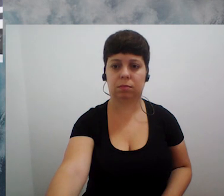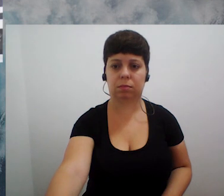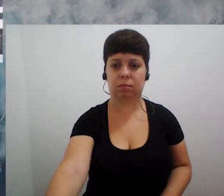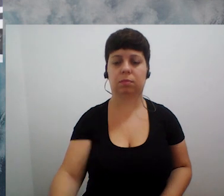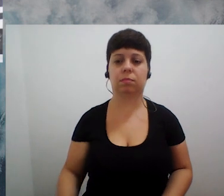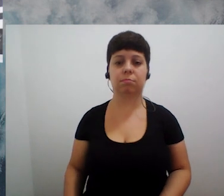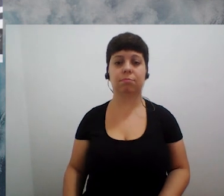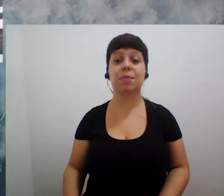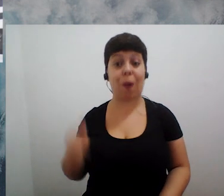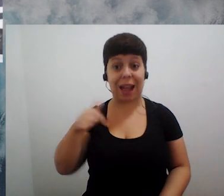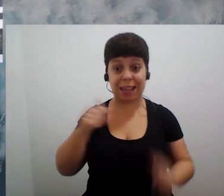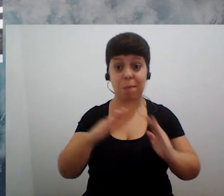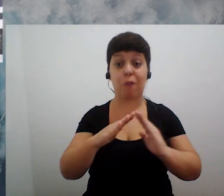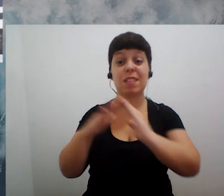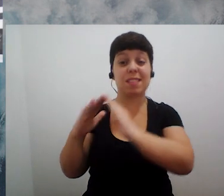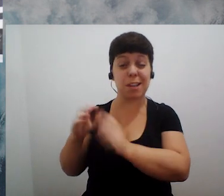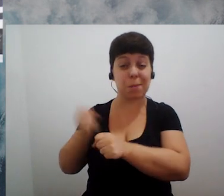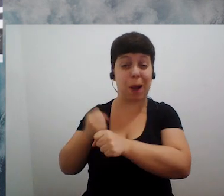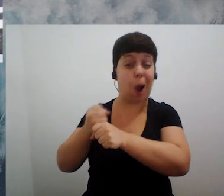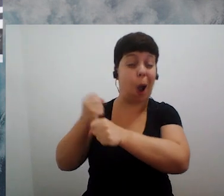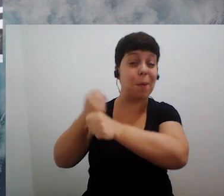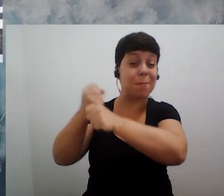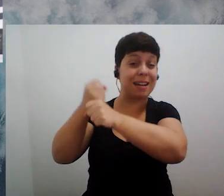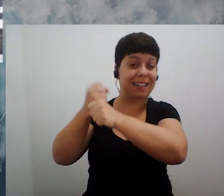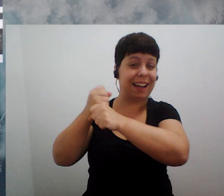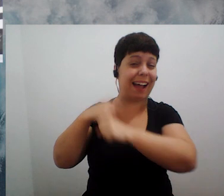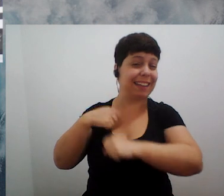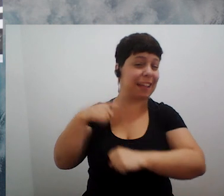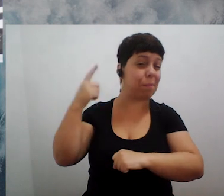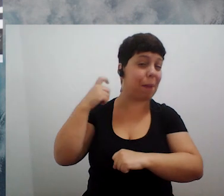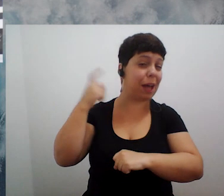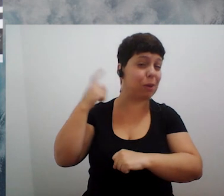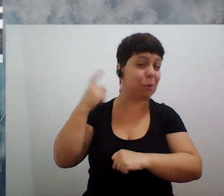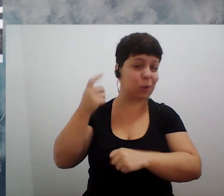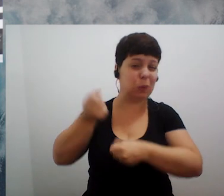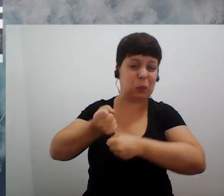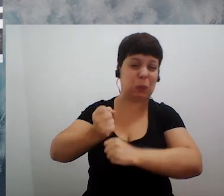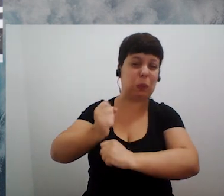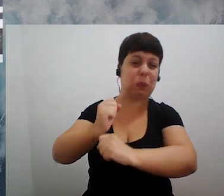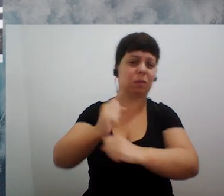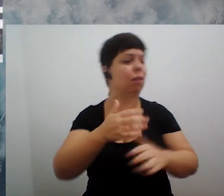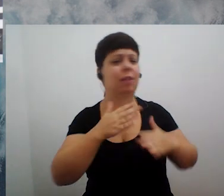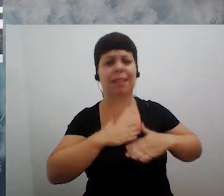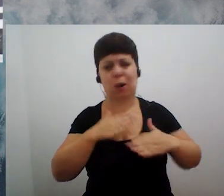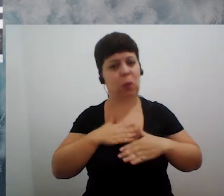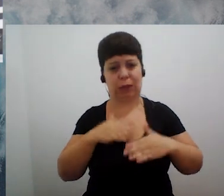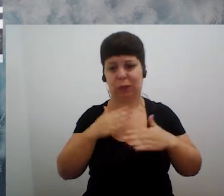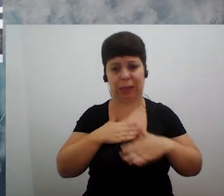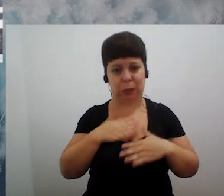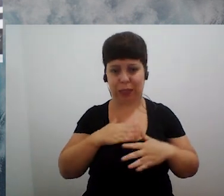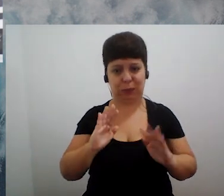desculpa porque aqui o meu vizinho está fazendo uma obra aqui do lado, aqui, aí está fazendo um barulho aí para vocês aí, tá? Não, tá